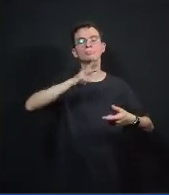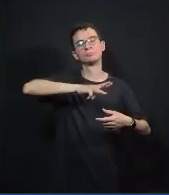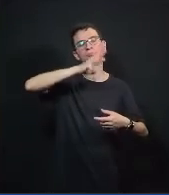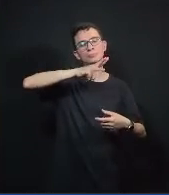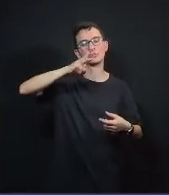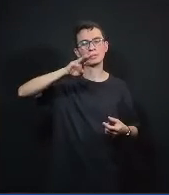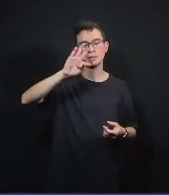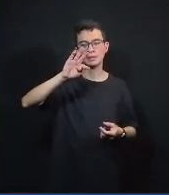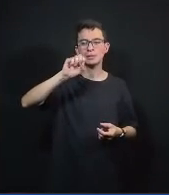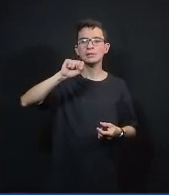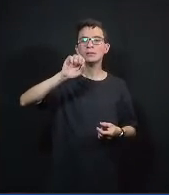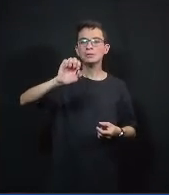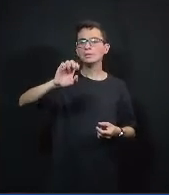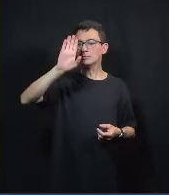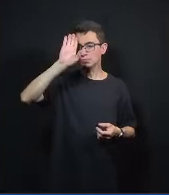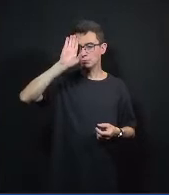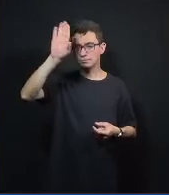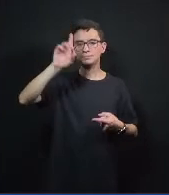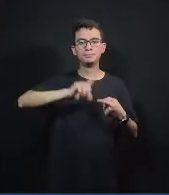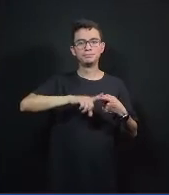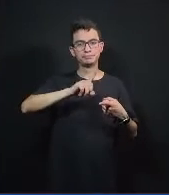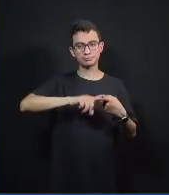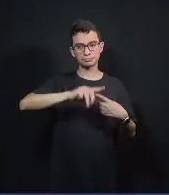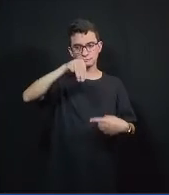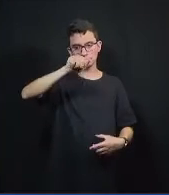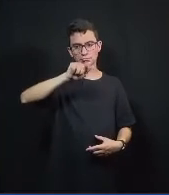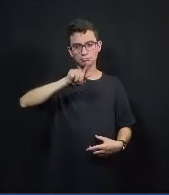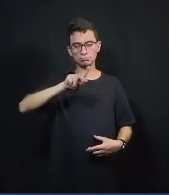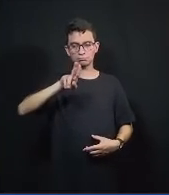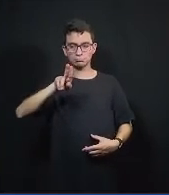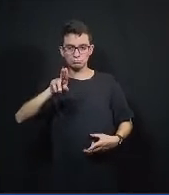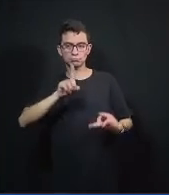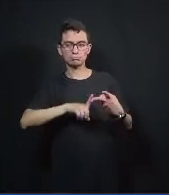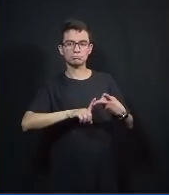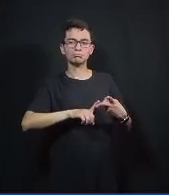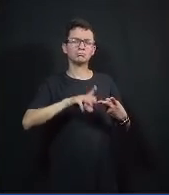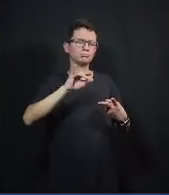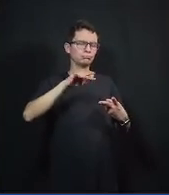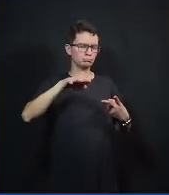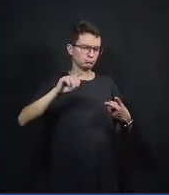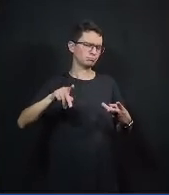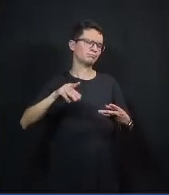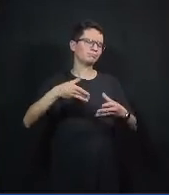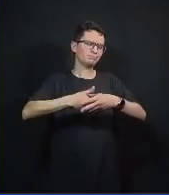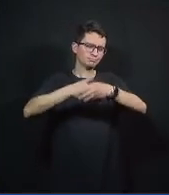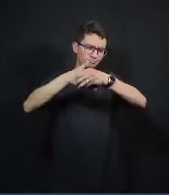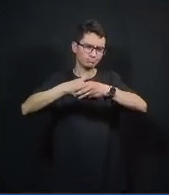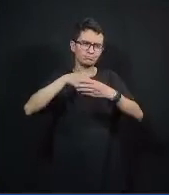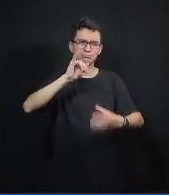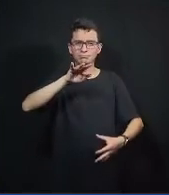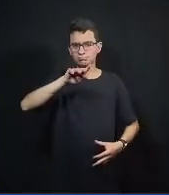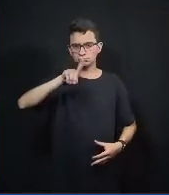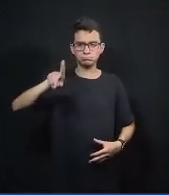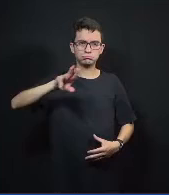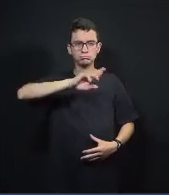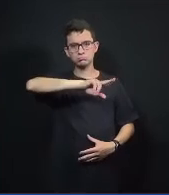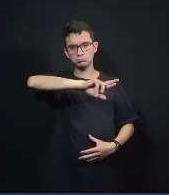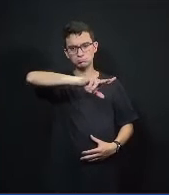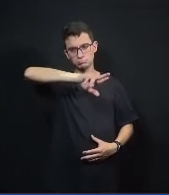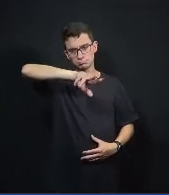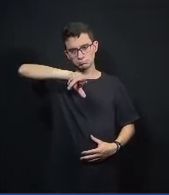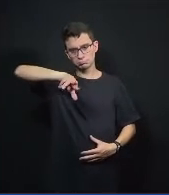para destacar, eu cito aqui o Magazine Luiza, a Febraban, a Fiesp, Senai, Mercado Livre, iFood, o Grupo Gerdau, o Grupo